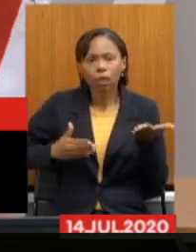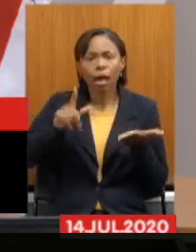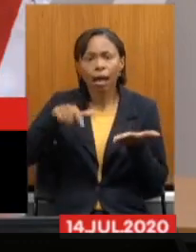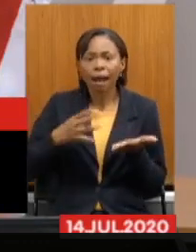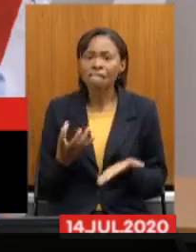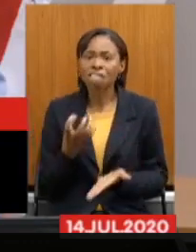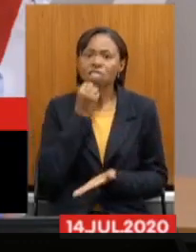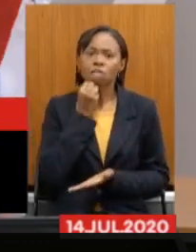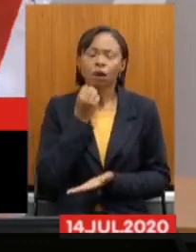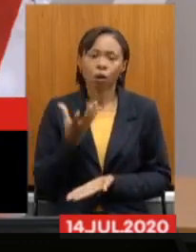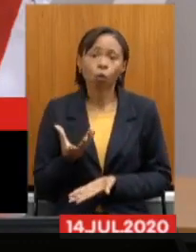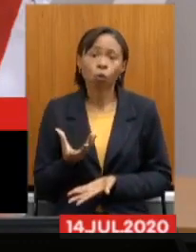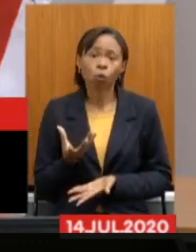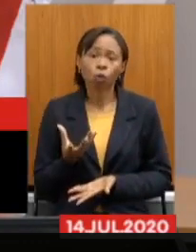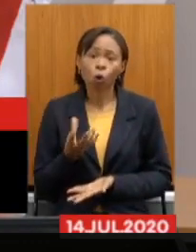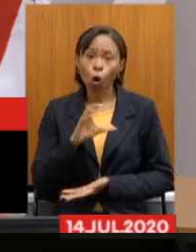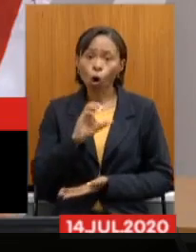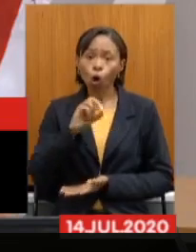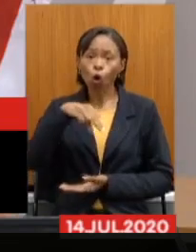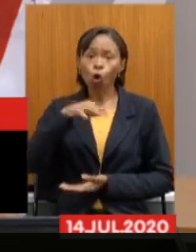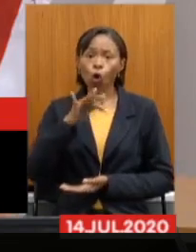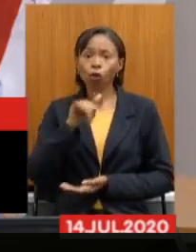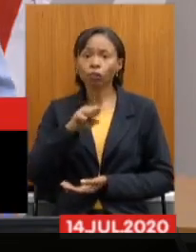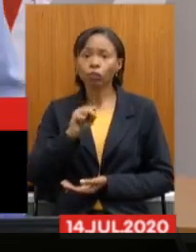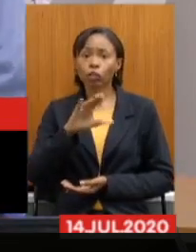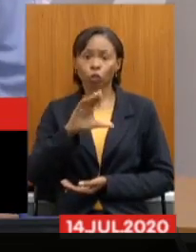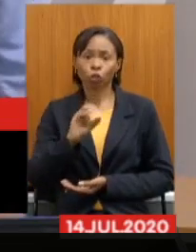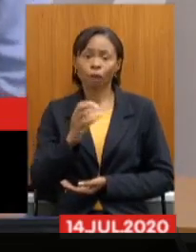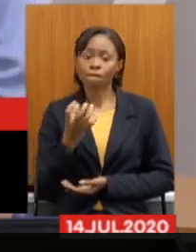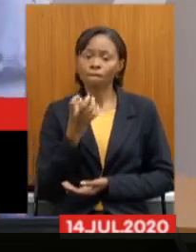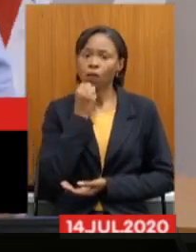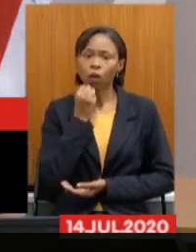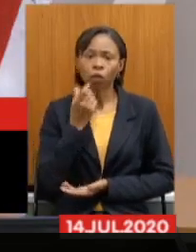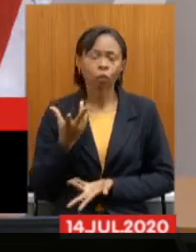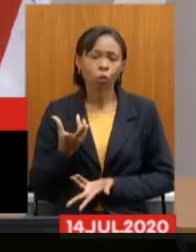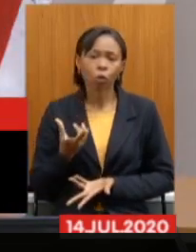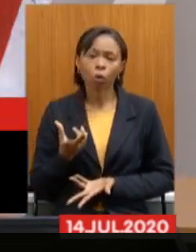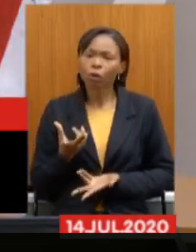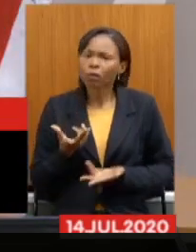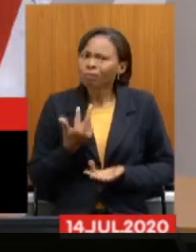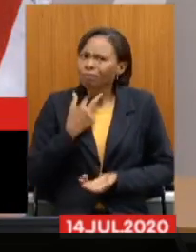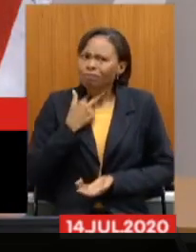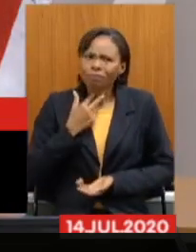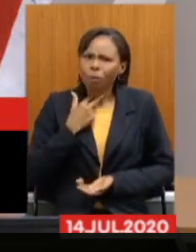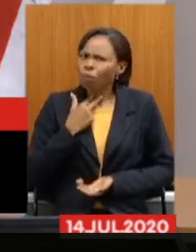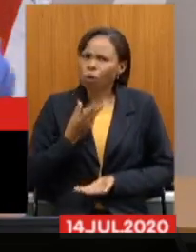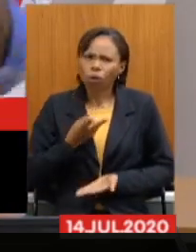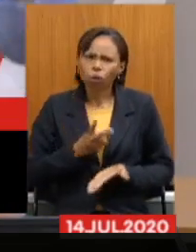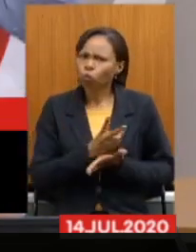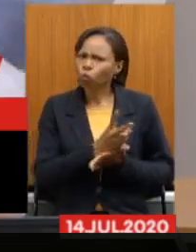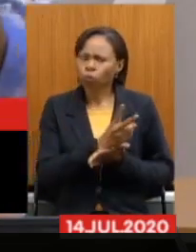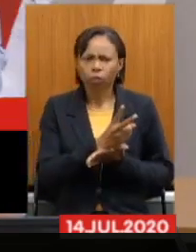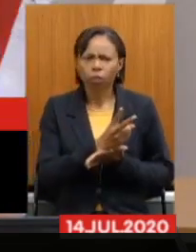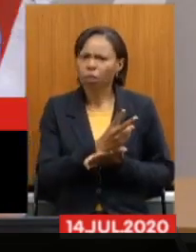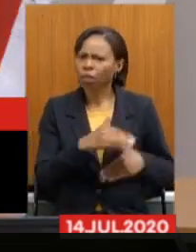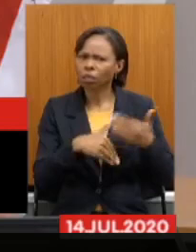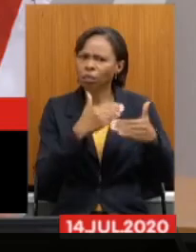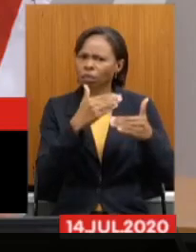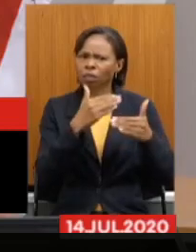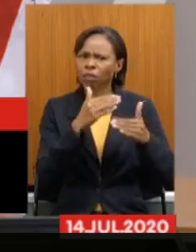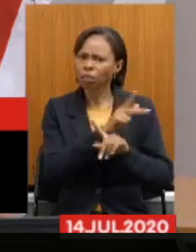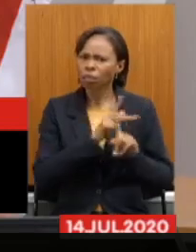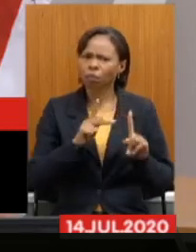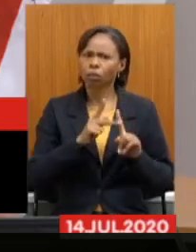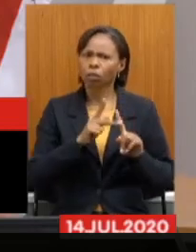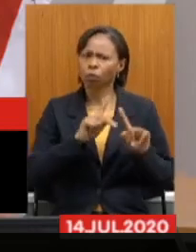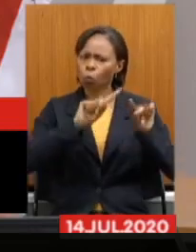confisco. Não tem outra palavra. Então, de forma que não podemos deixar prosperar este atentado aos